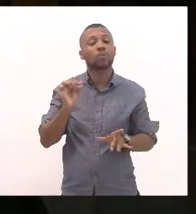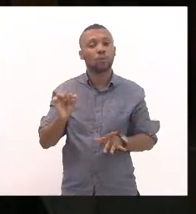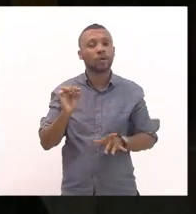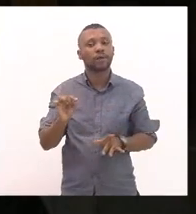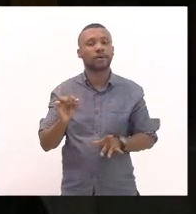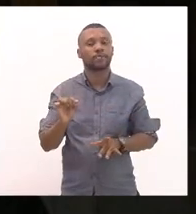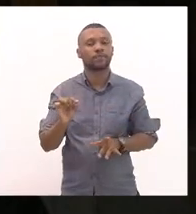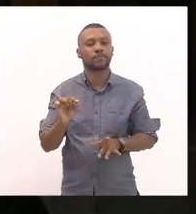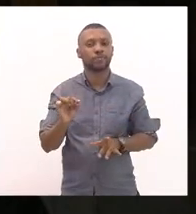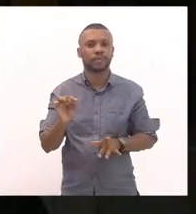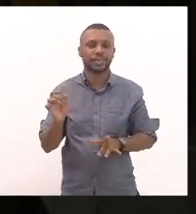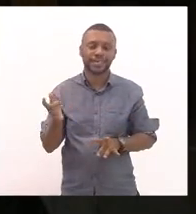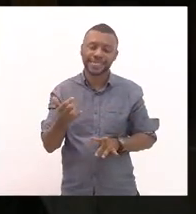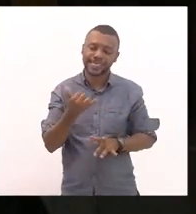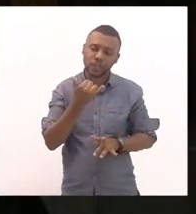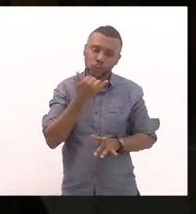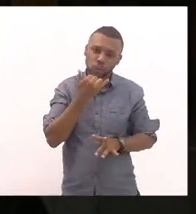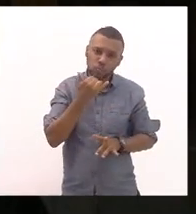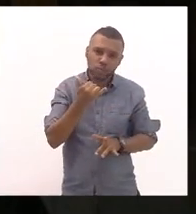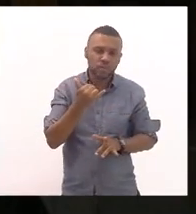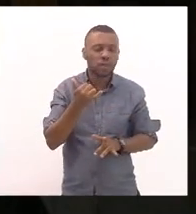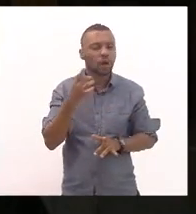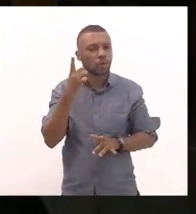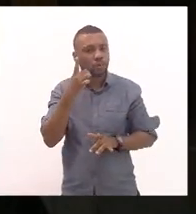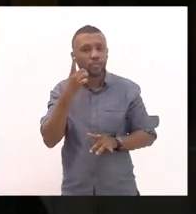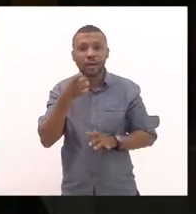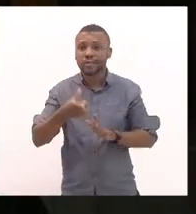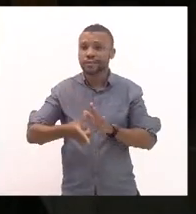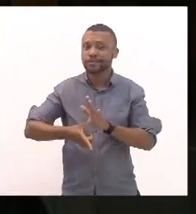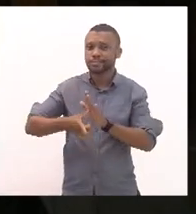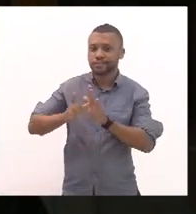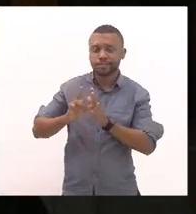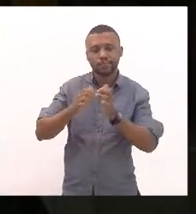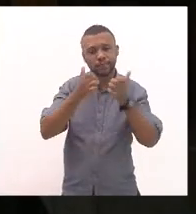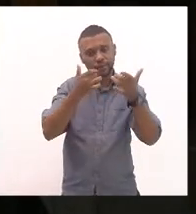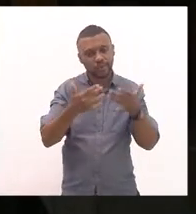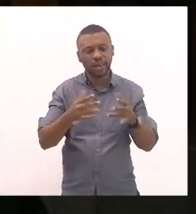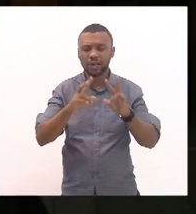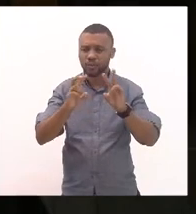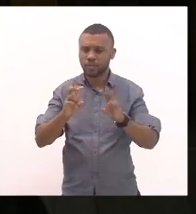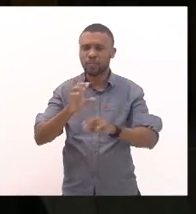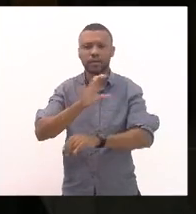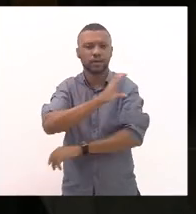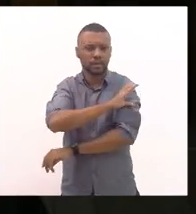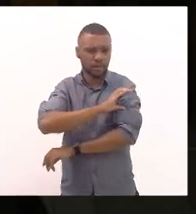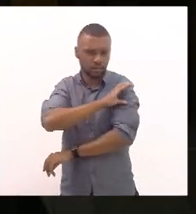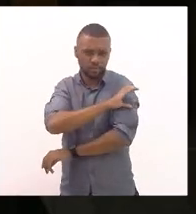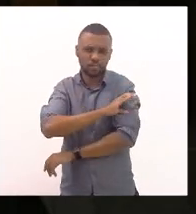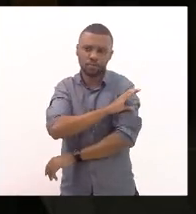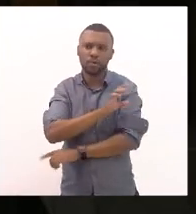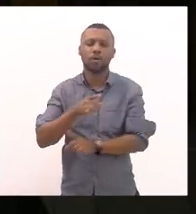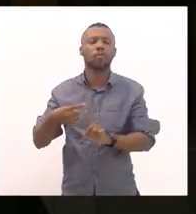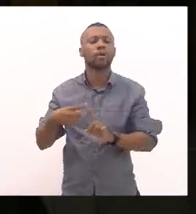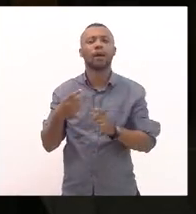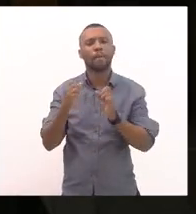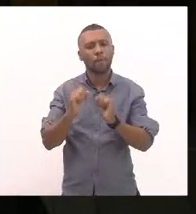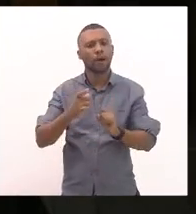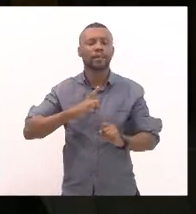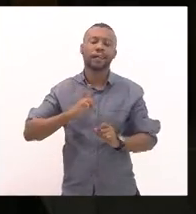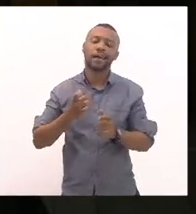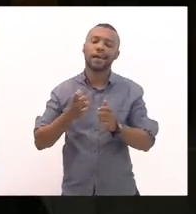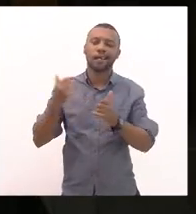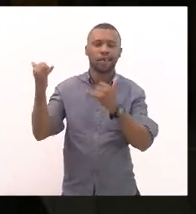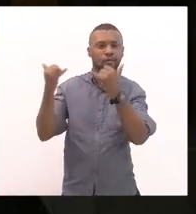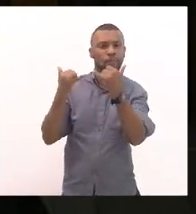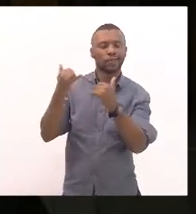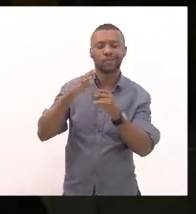e a desculpar o deputado que me antecedeu aqui para falar da cidade de Campos porque pode ter levantado